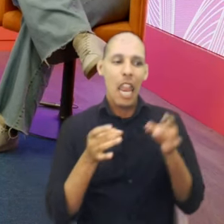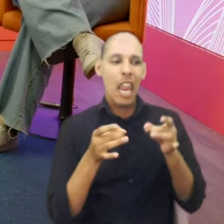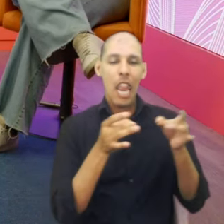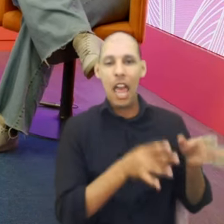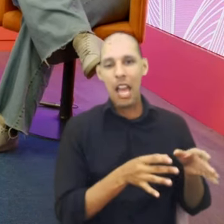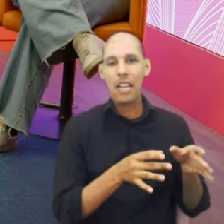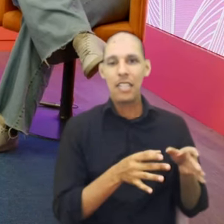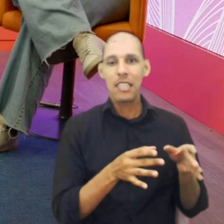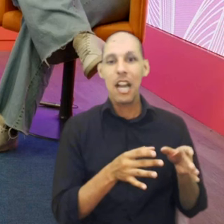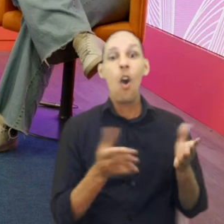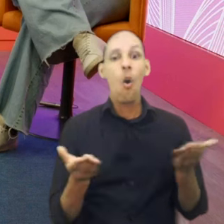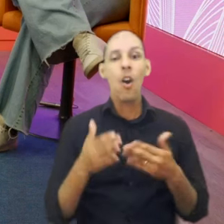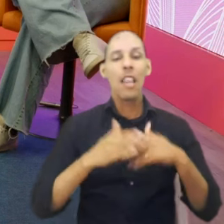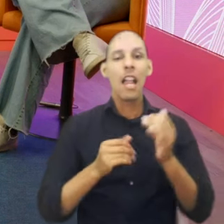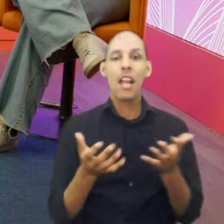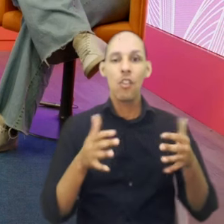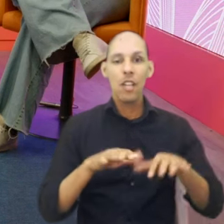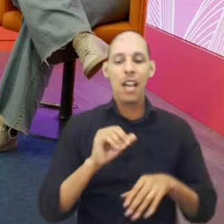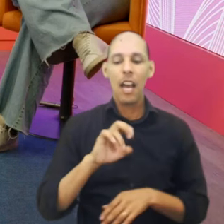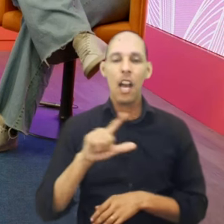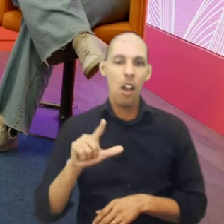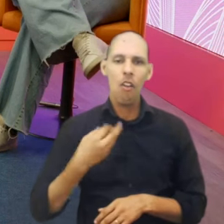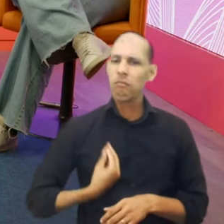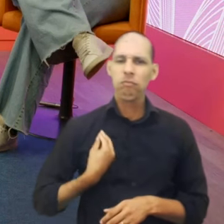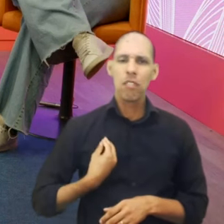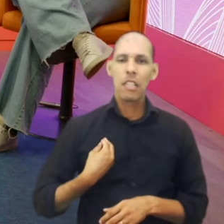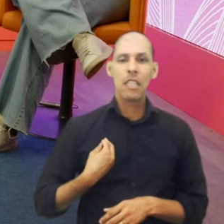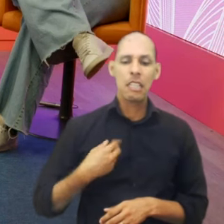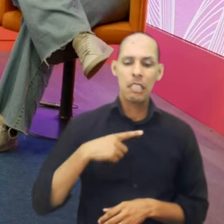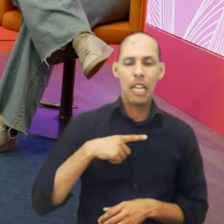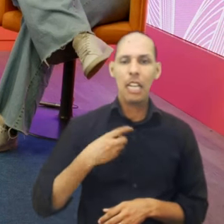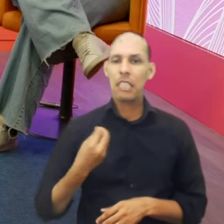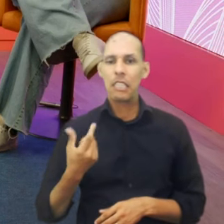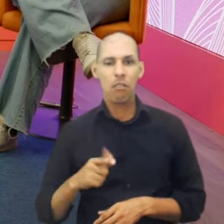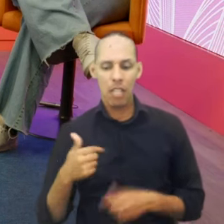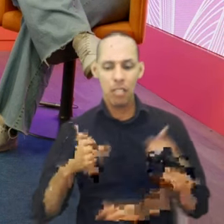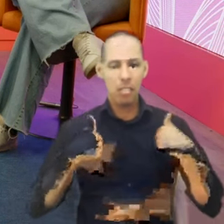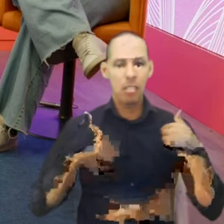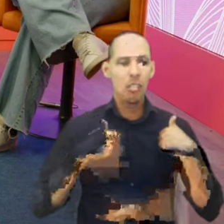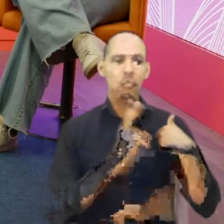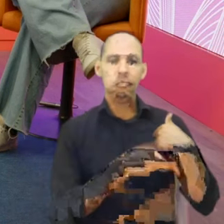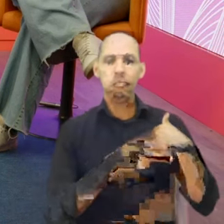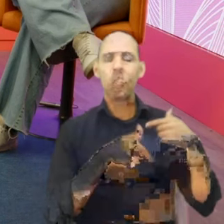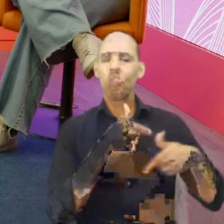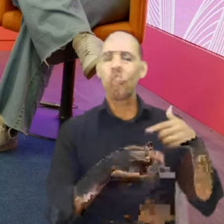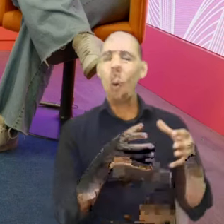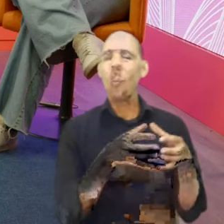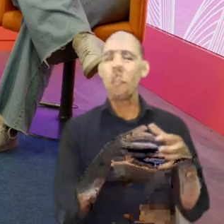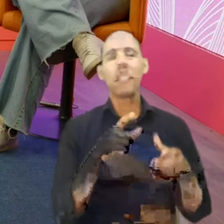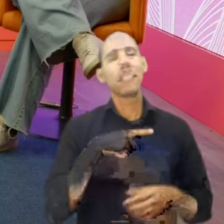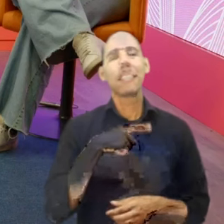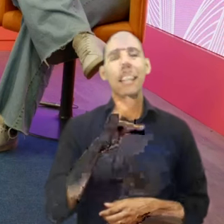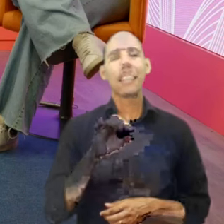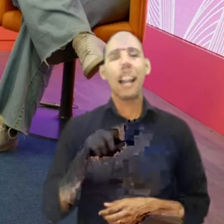a Talento Incluir hoje funciona sem a Carol. Se eu estou ali, eu sou plus. Se eu não estou ali, o negócio funciona. E hoje nós somos um grupo, né? Tem a Talento